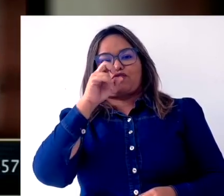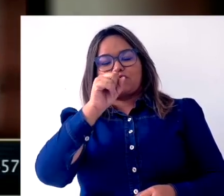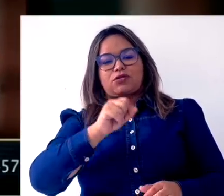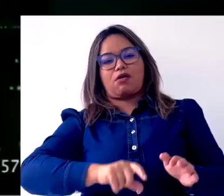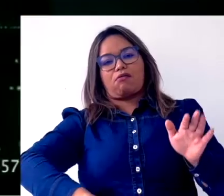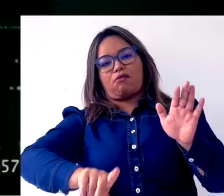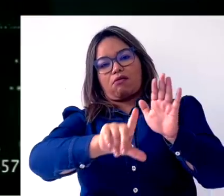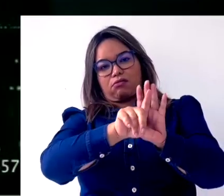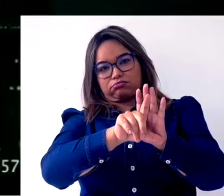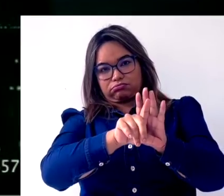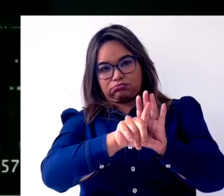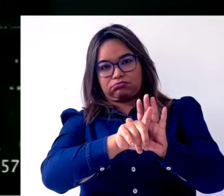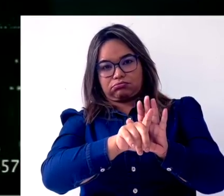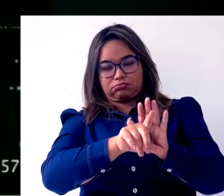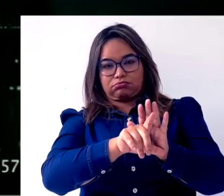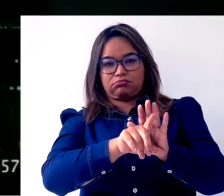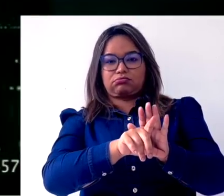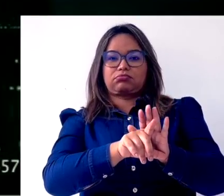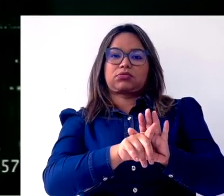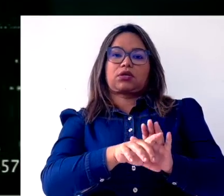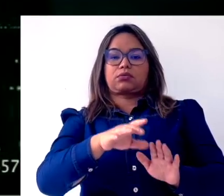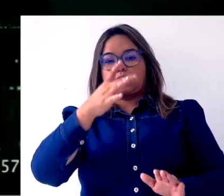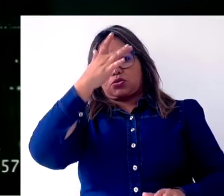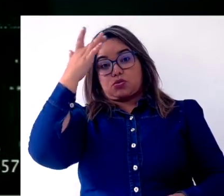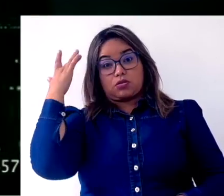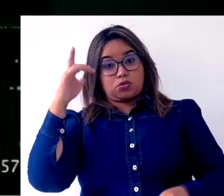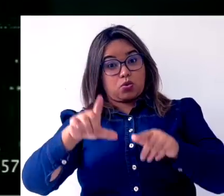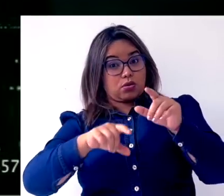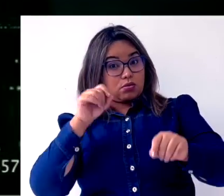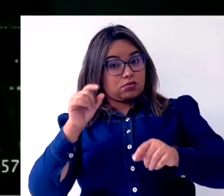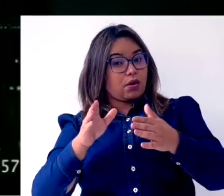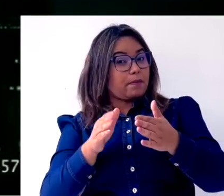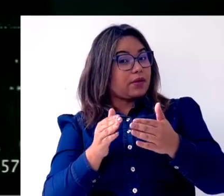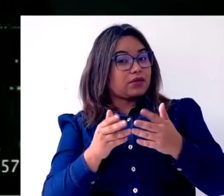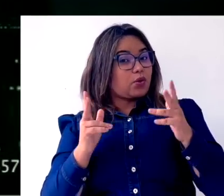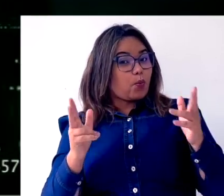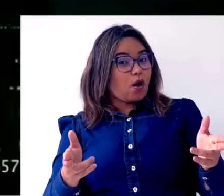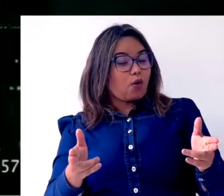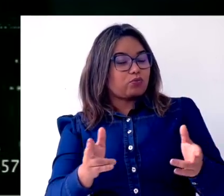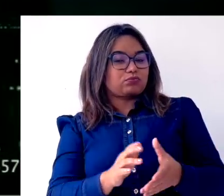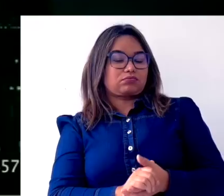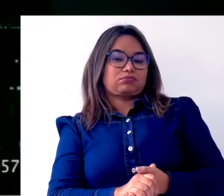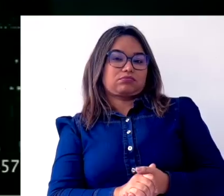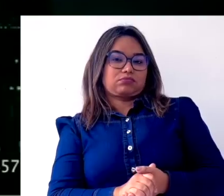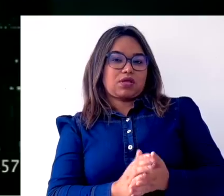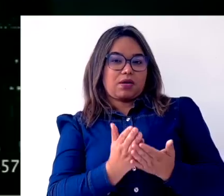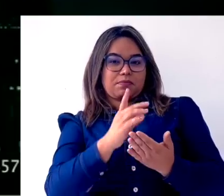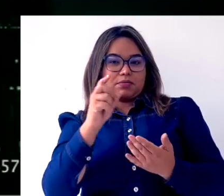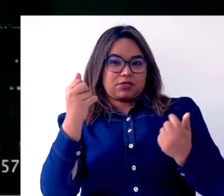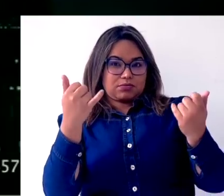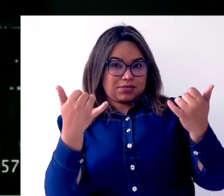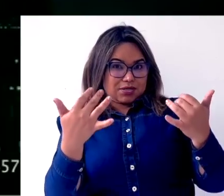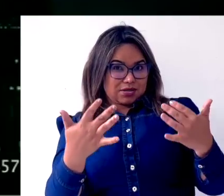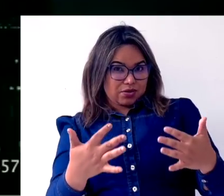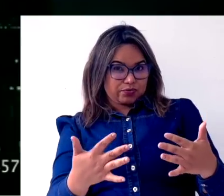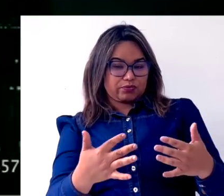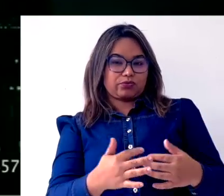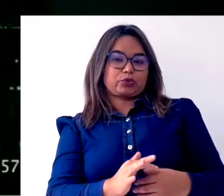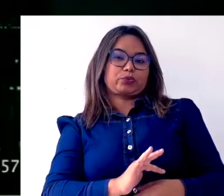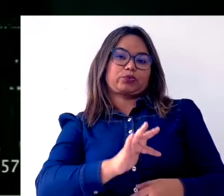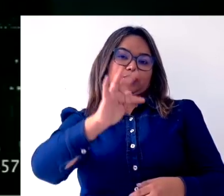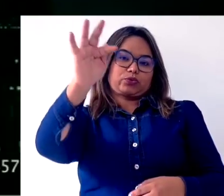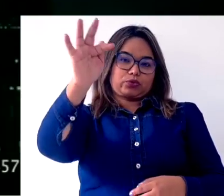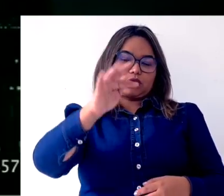devidamente eleitos pelo povo. Estão pedindo a mesma coisa. A Bíblia prevê uma confederação de todas as religiões no